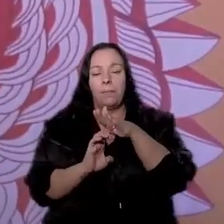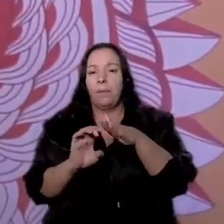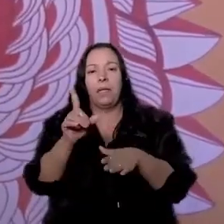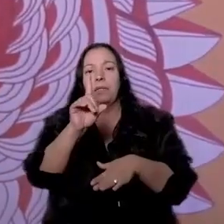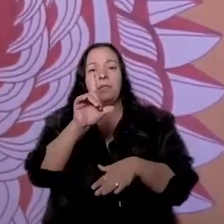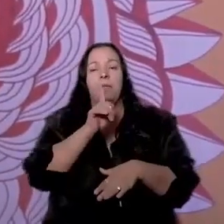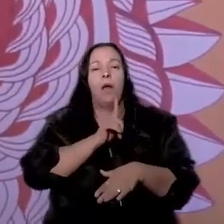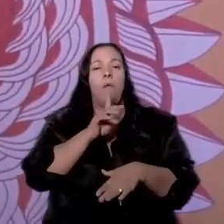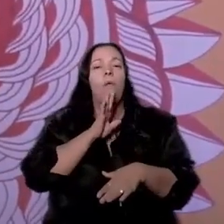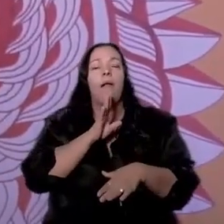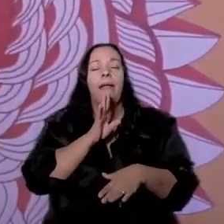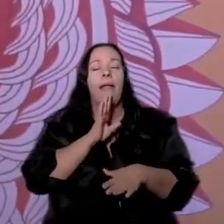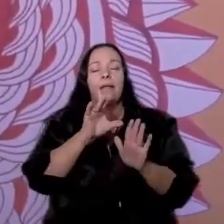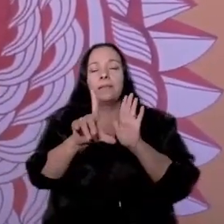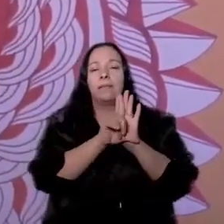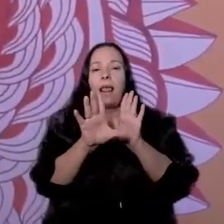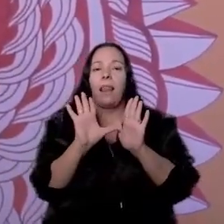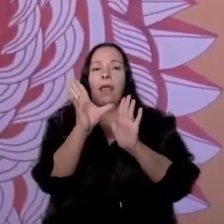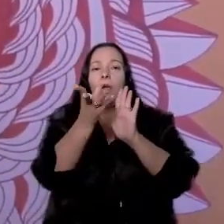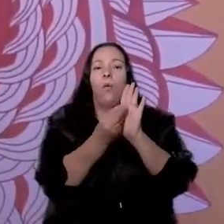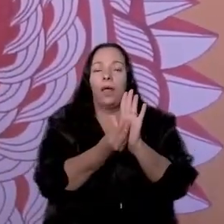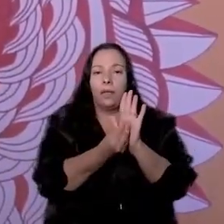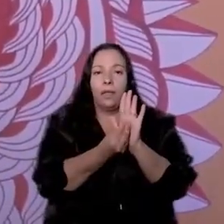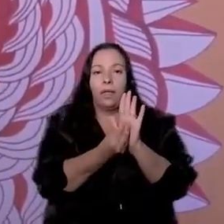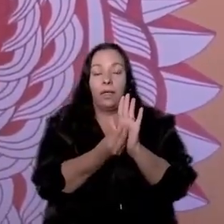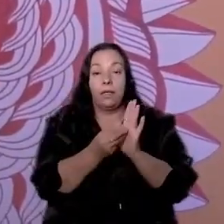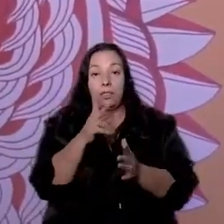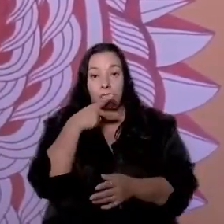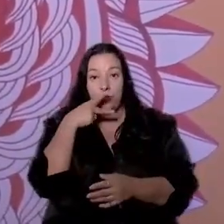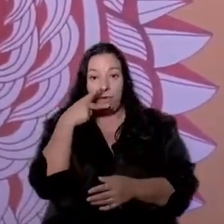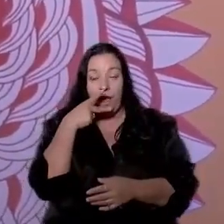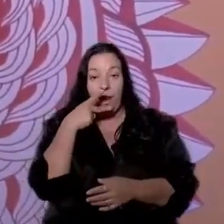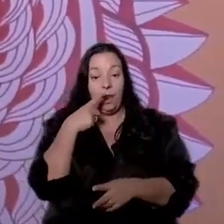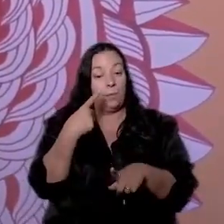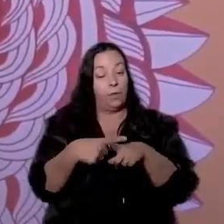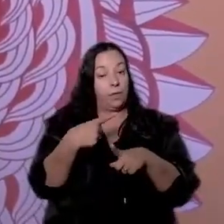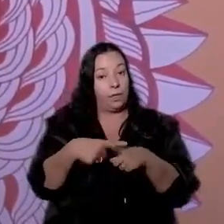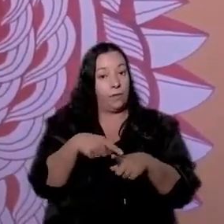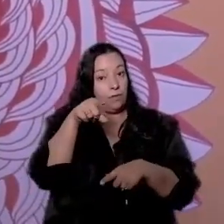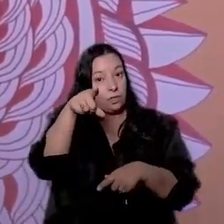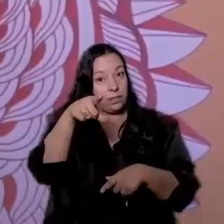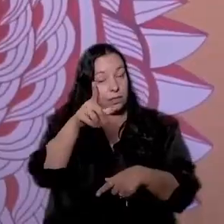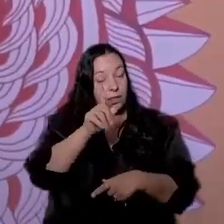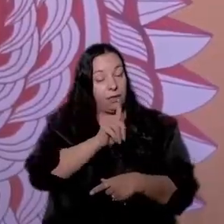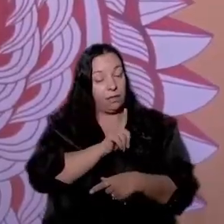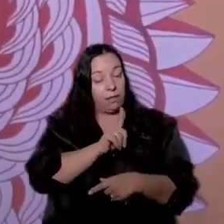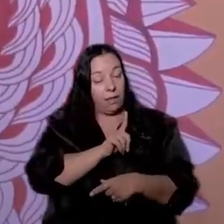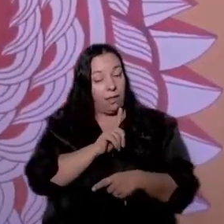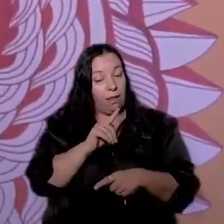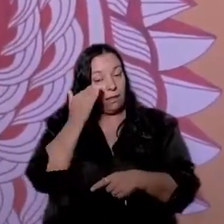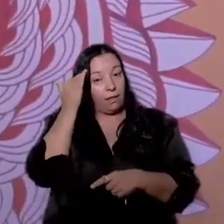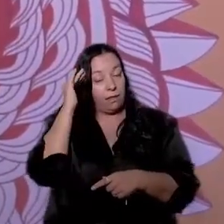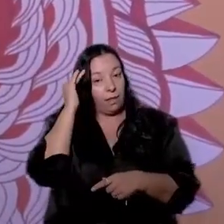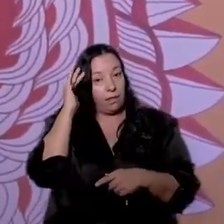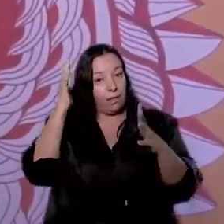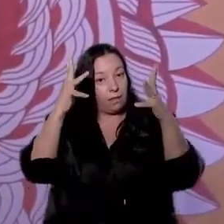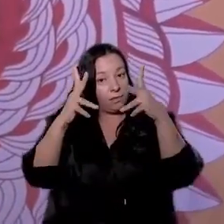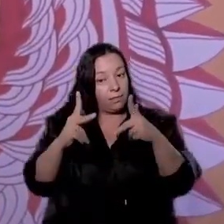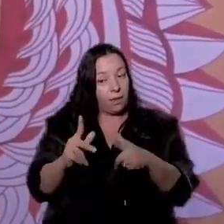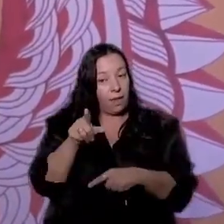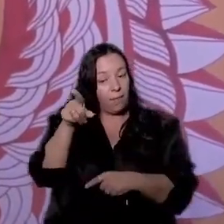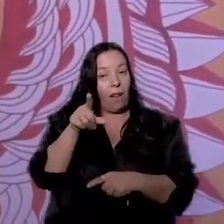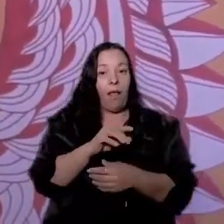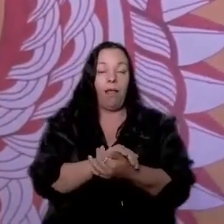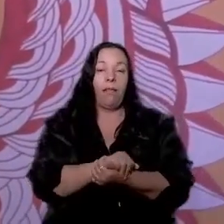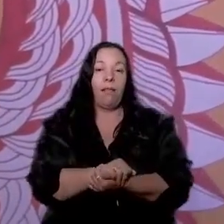conhecem a Lei Rouanet, eles não entendem da Lei Rouanet. Aí o que é que a gente diz? Porque você que precisa entender e explicar para ele. É